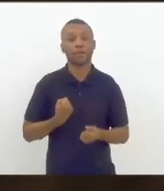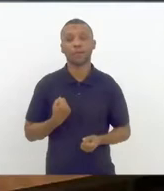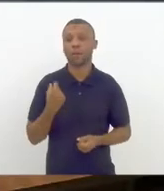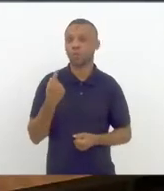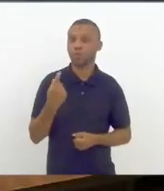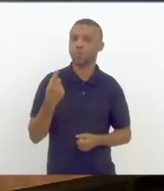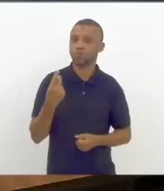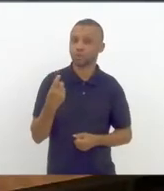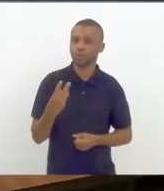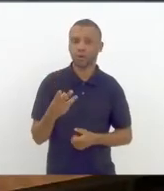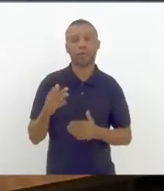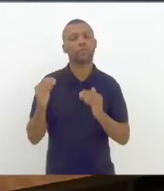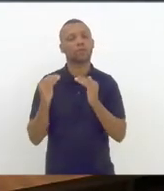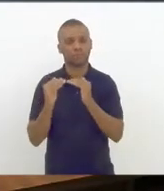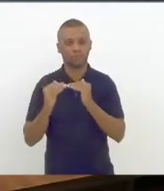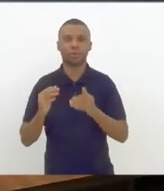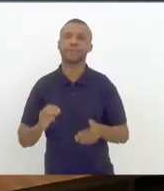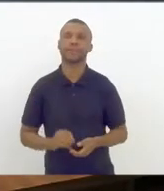4.